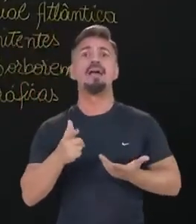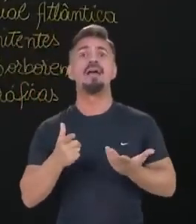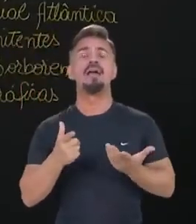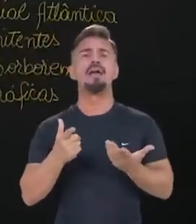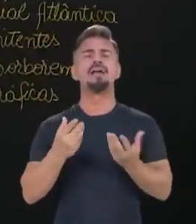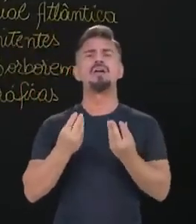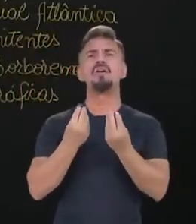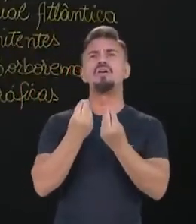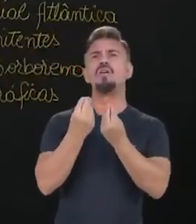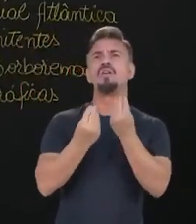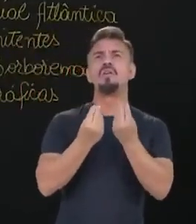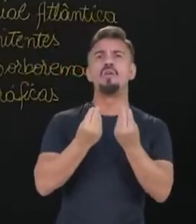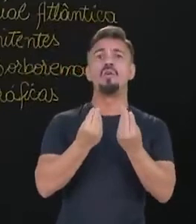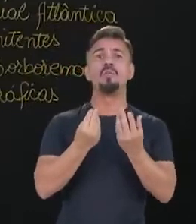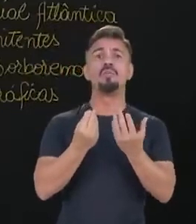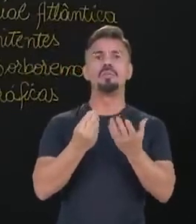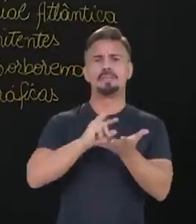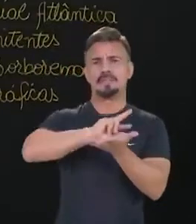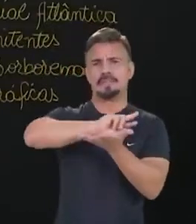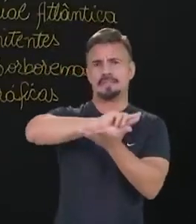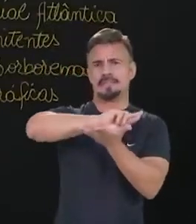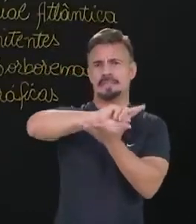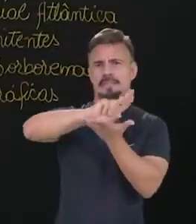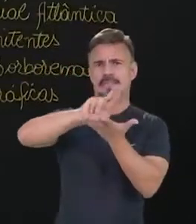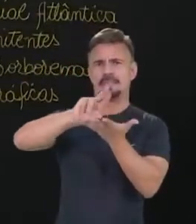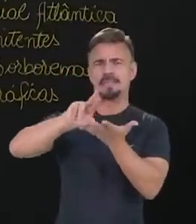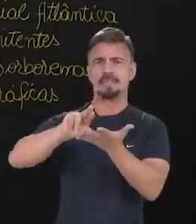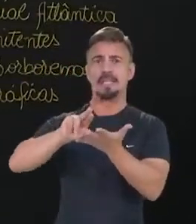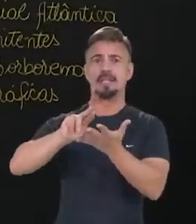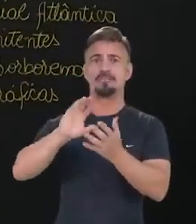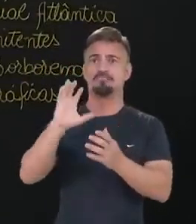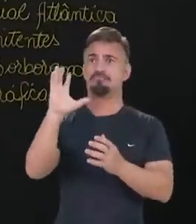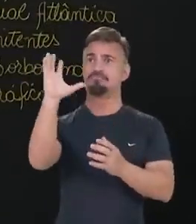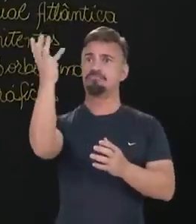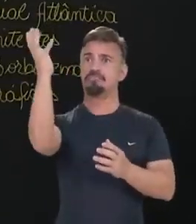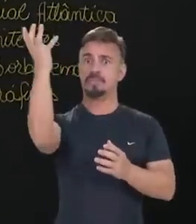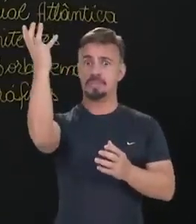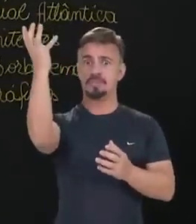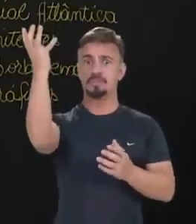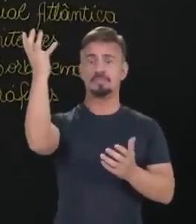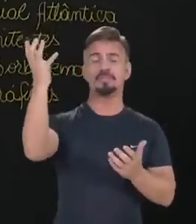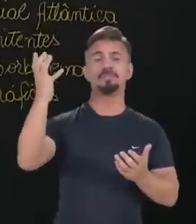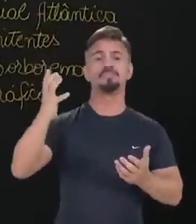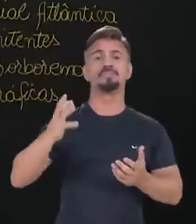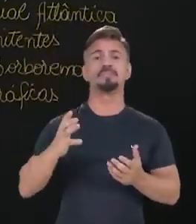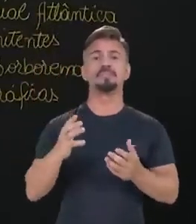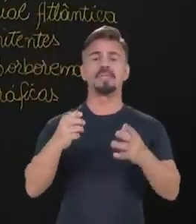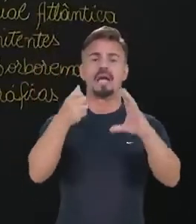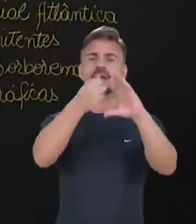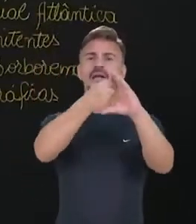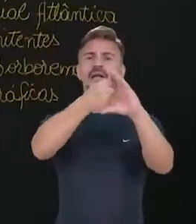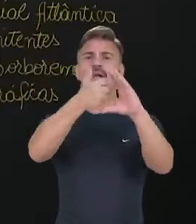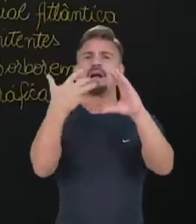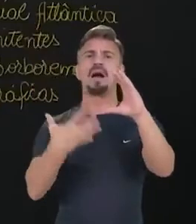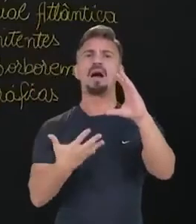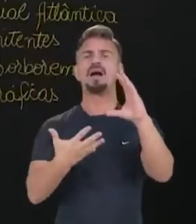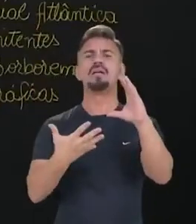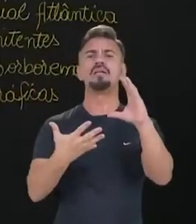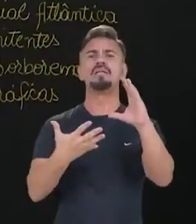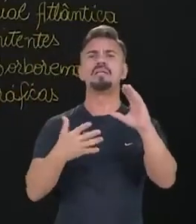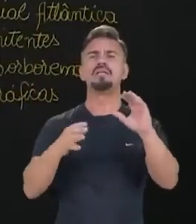basicamente a junção de diversos aspectos físicos que vão dar caracterização a